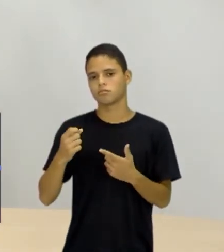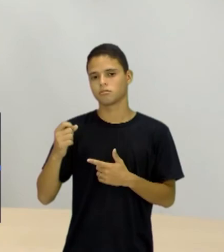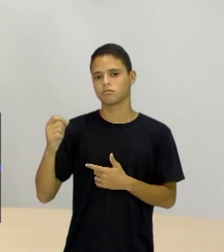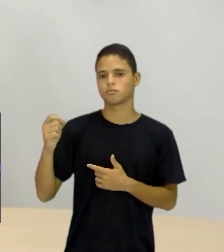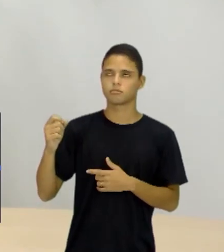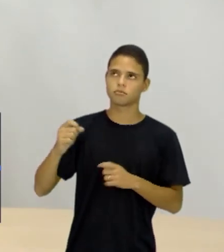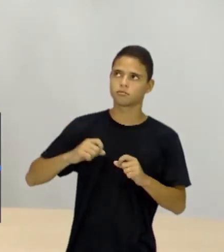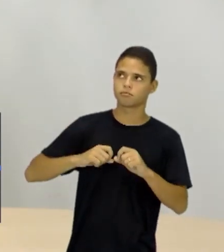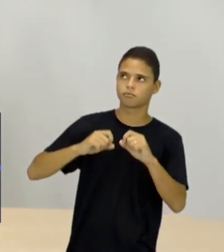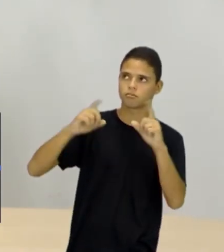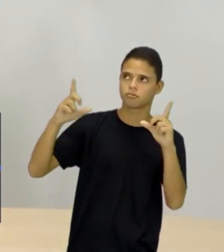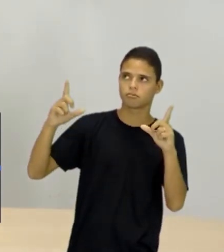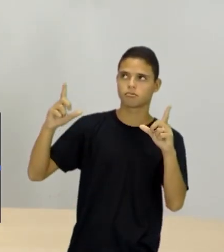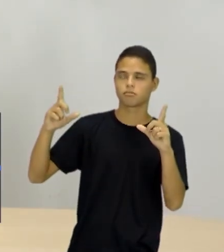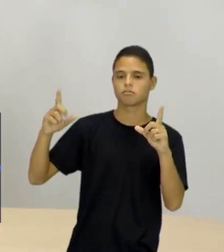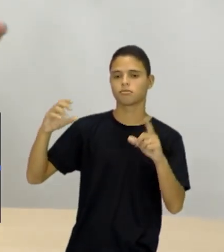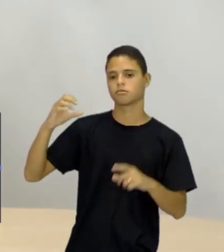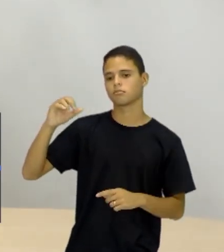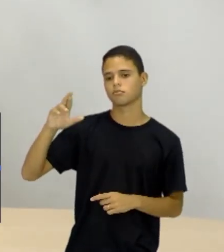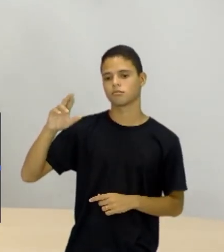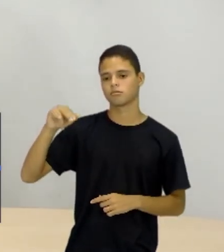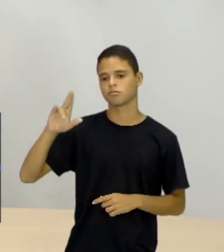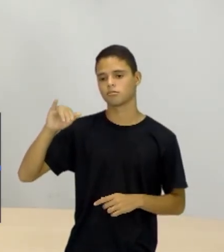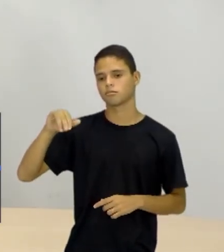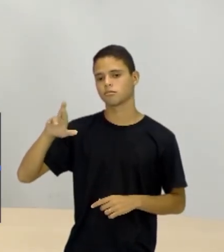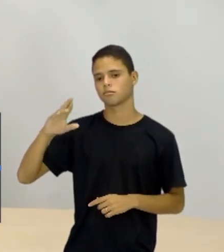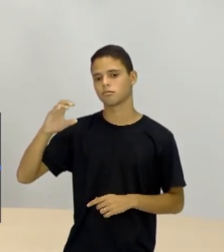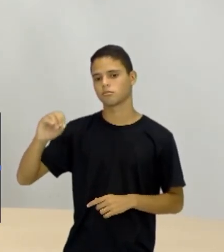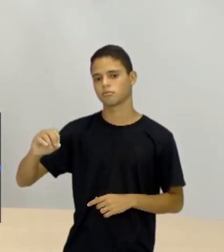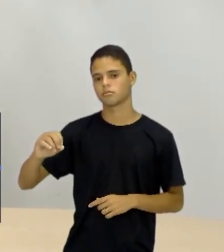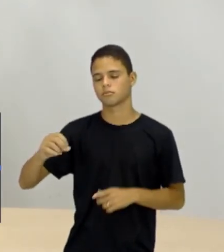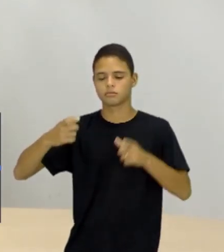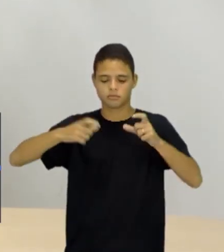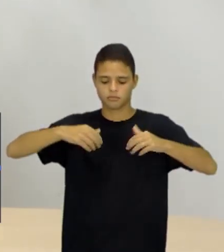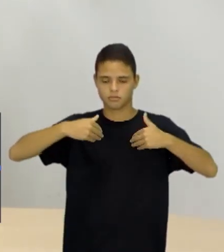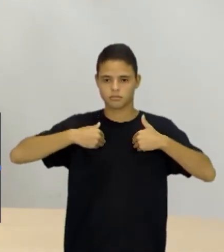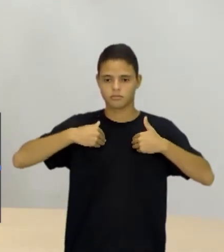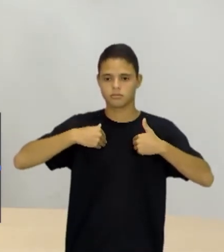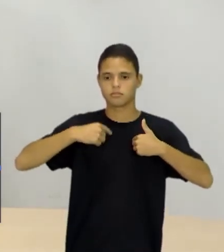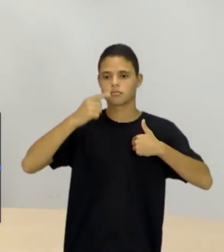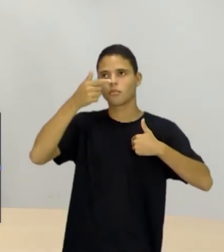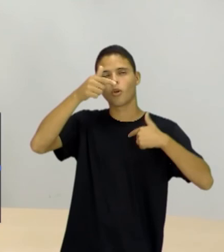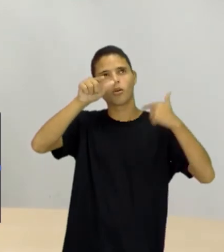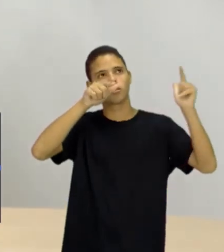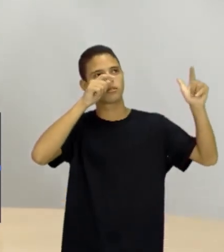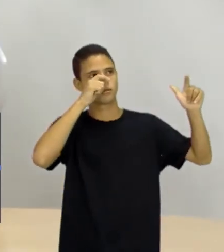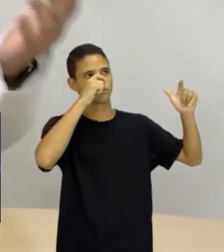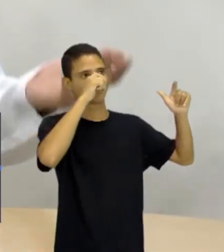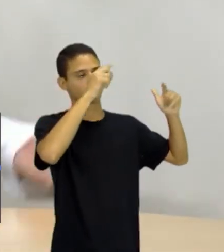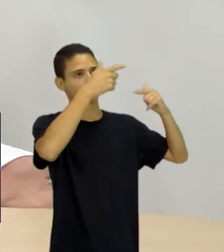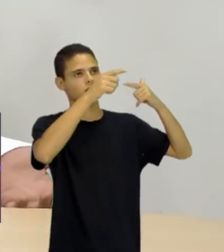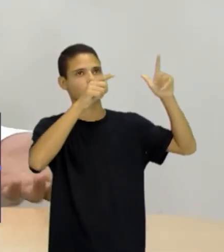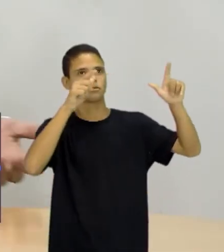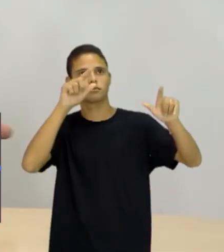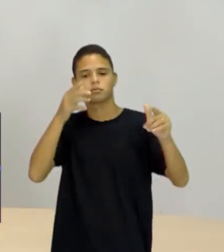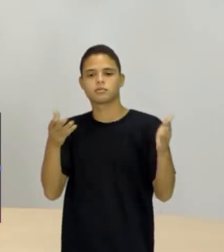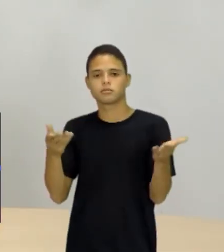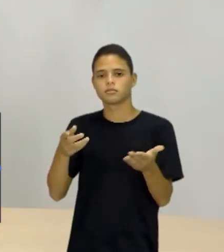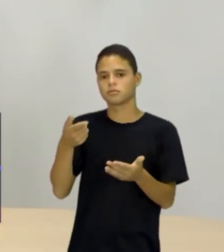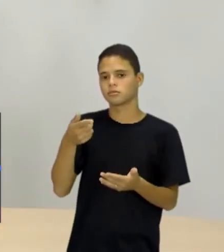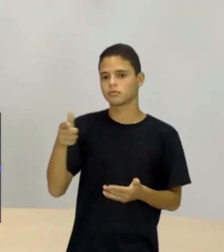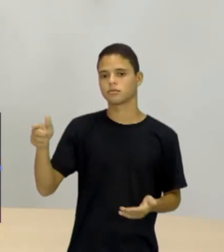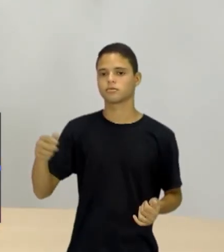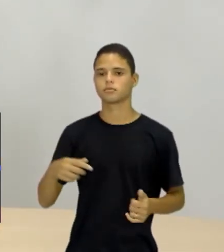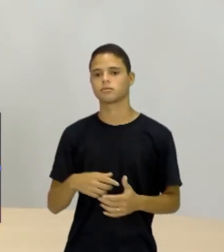aqui? Por causa da esfericidade da Terra, não me permite, no lugar que eu esteja, eu vou ver outras constelações, inclusive, que eu não consigo ver aqui no